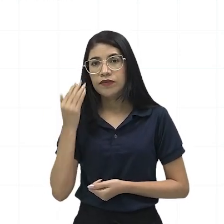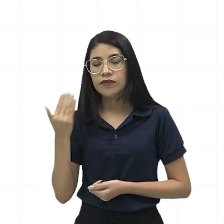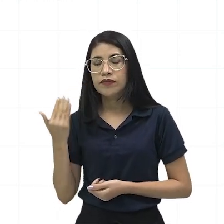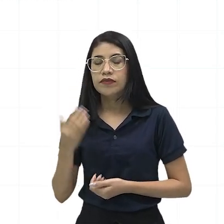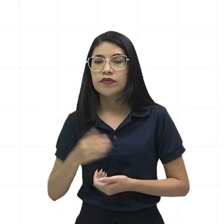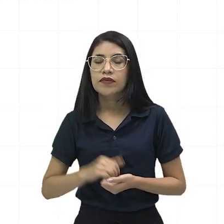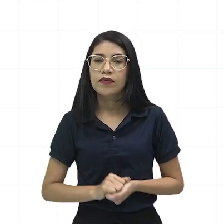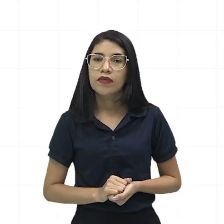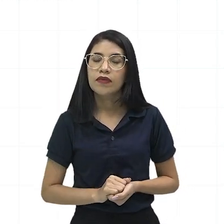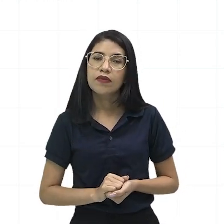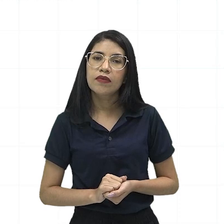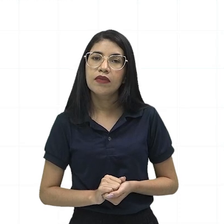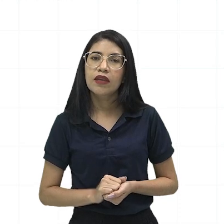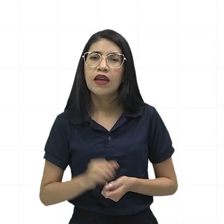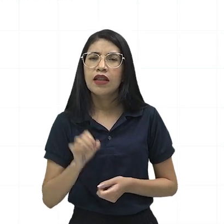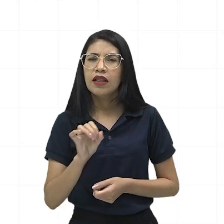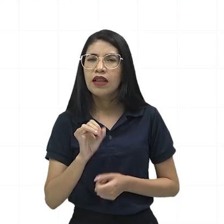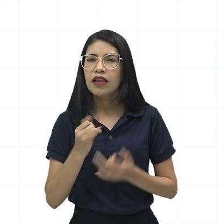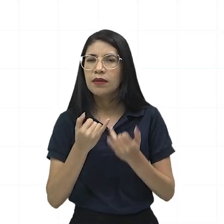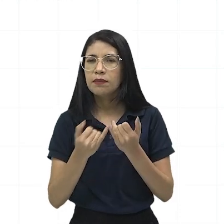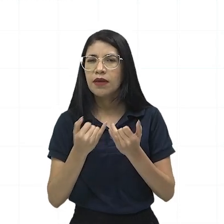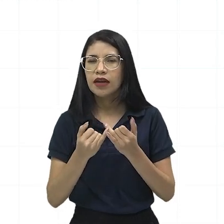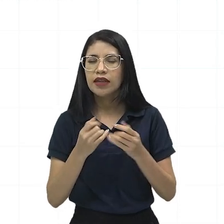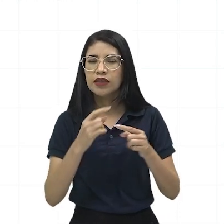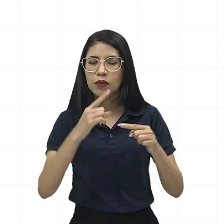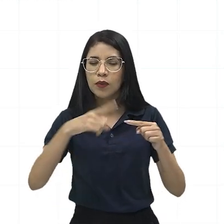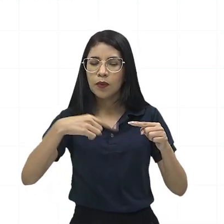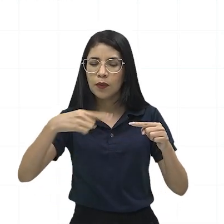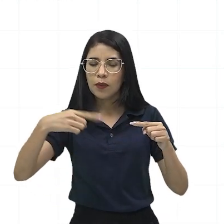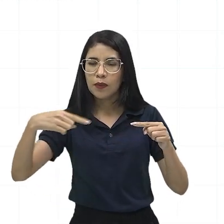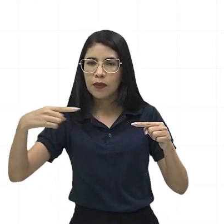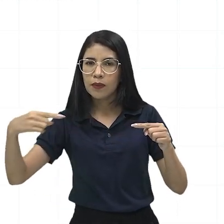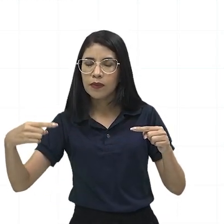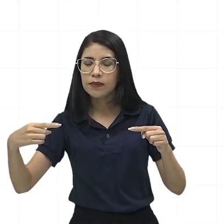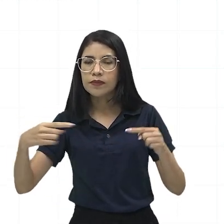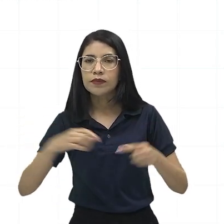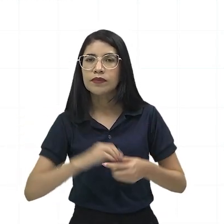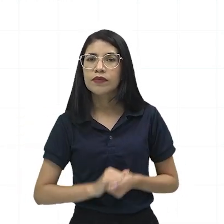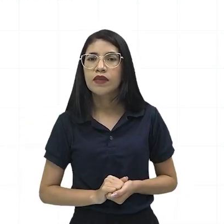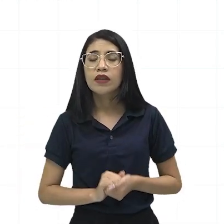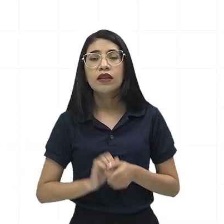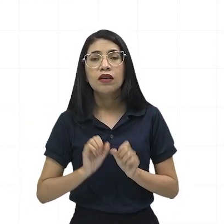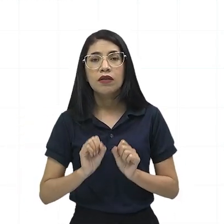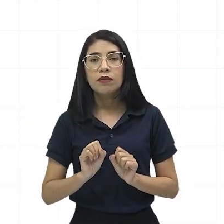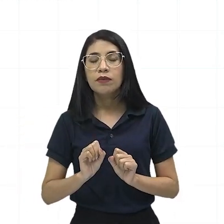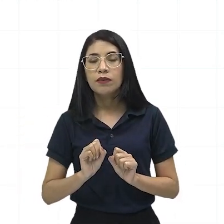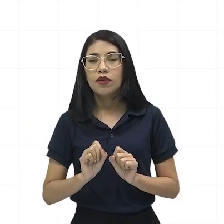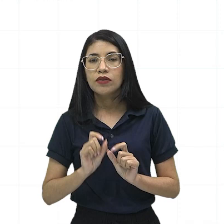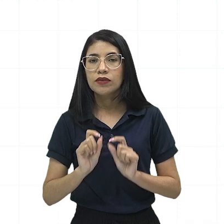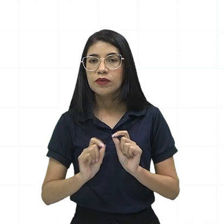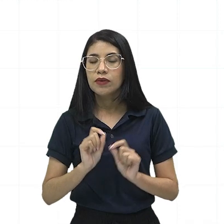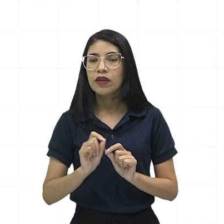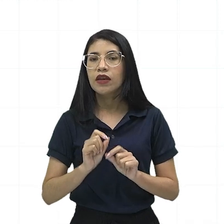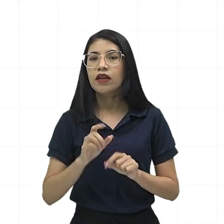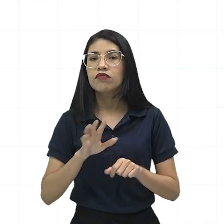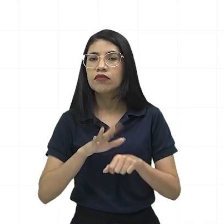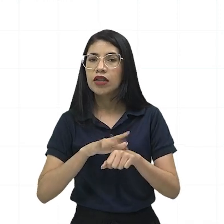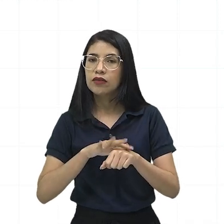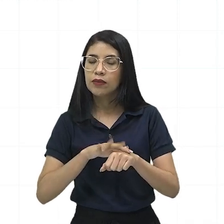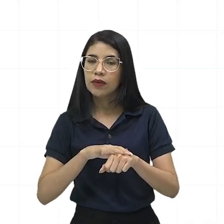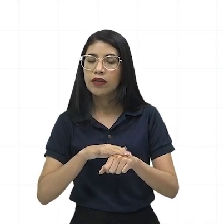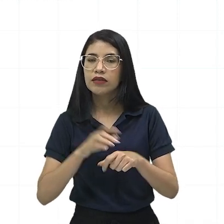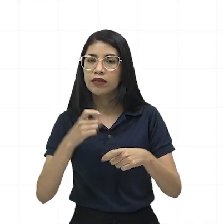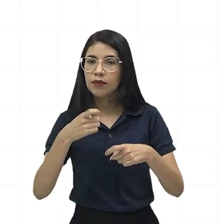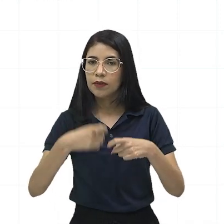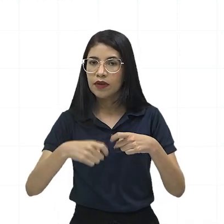na imagem, tem essa aparência de espiral, tá certo? Então, ela pode, né, causar uma infecção